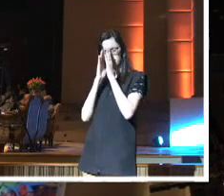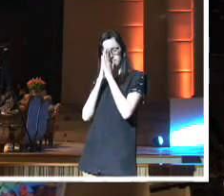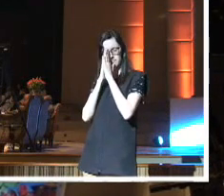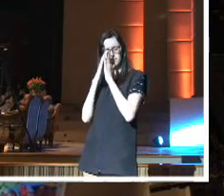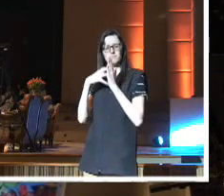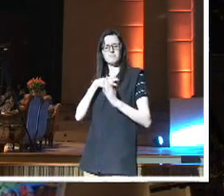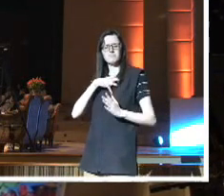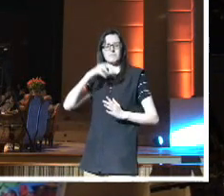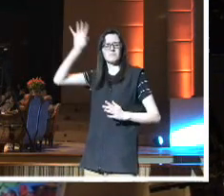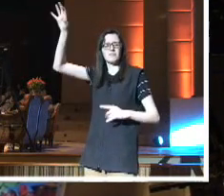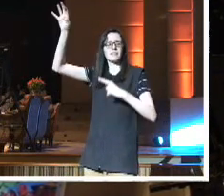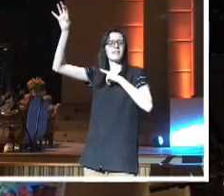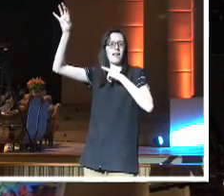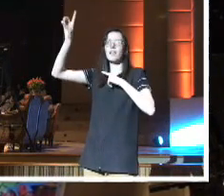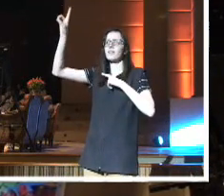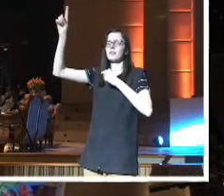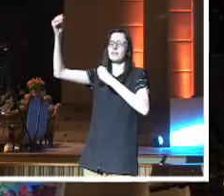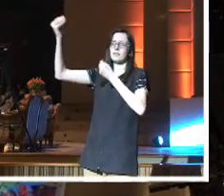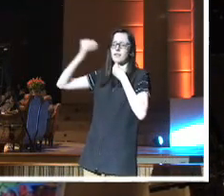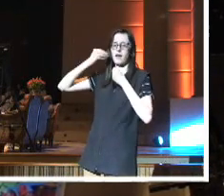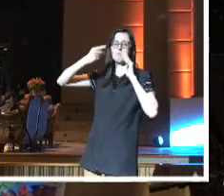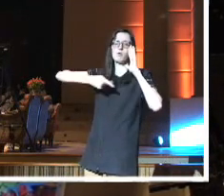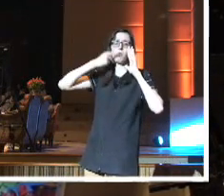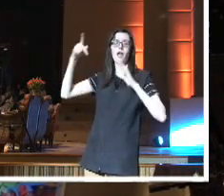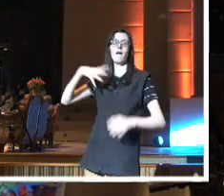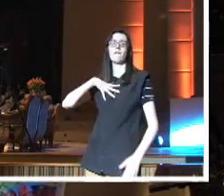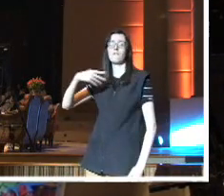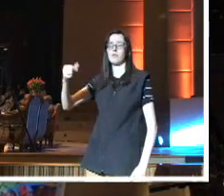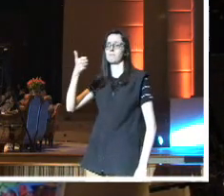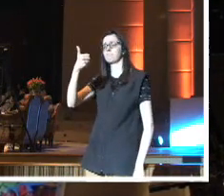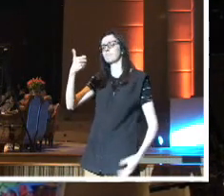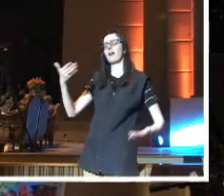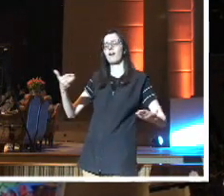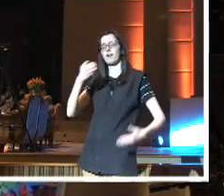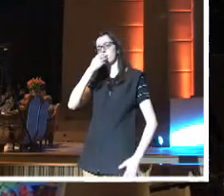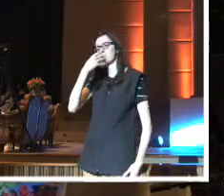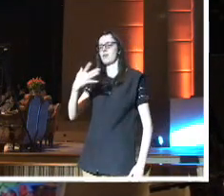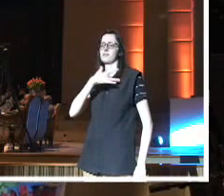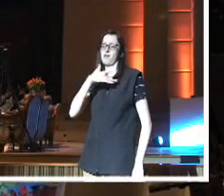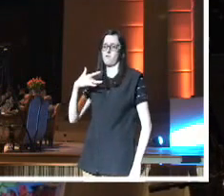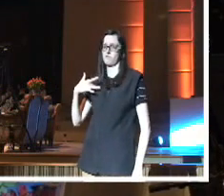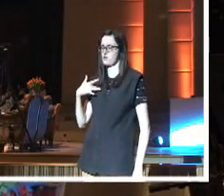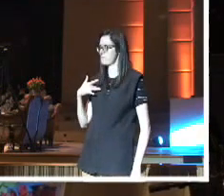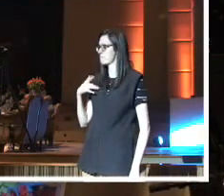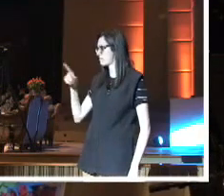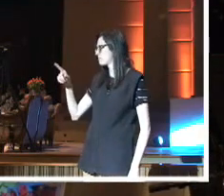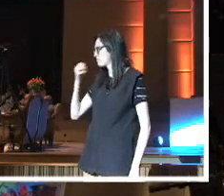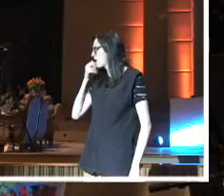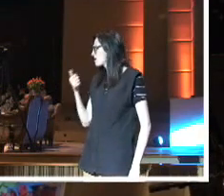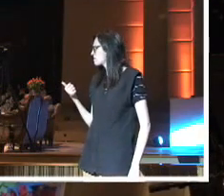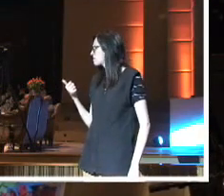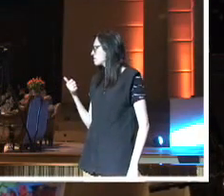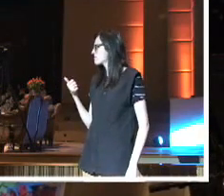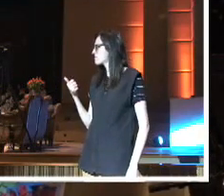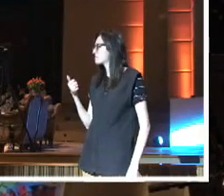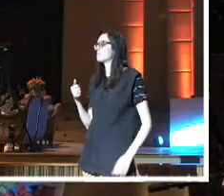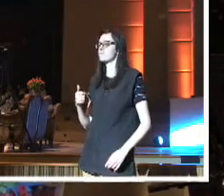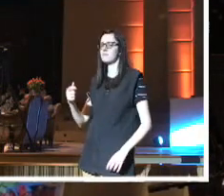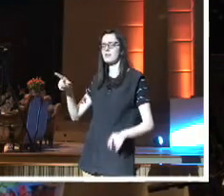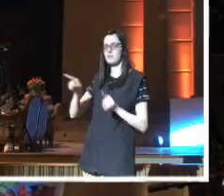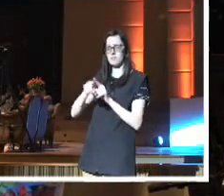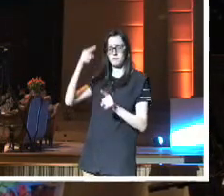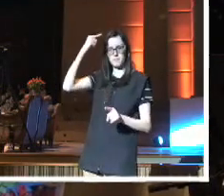você e te dando promessas, né? E o seu filho está perfeito, não está? Teve um